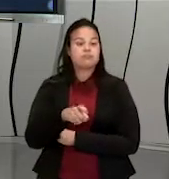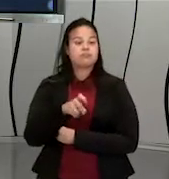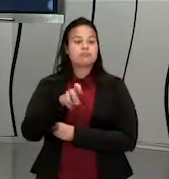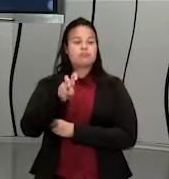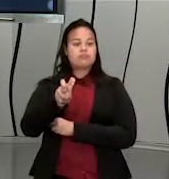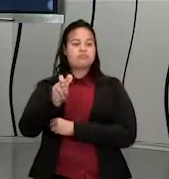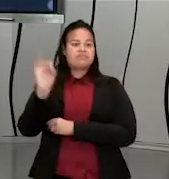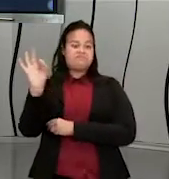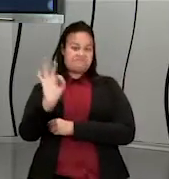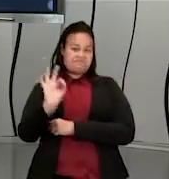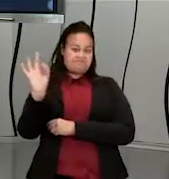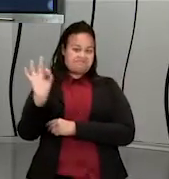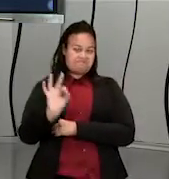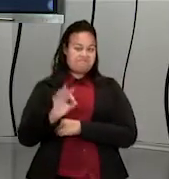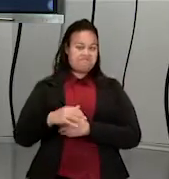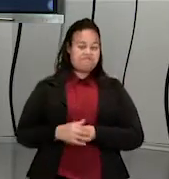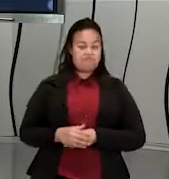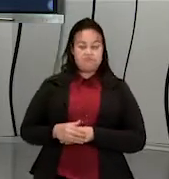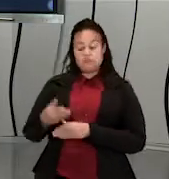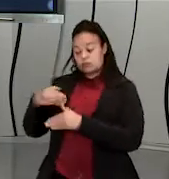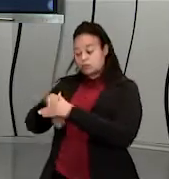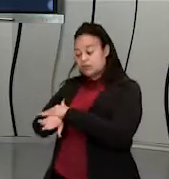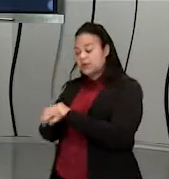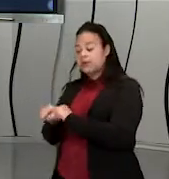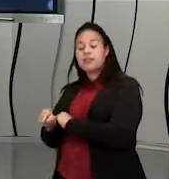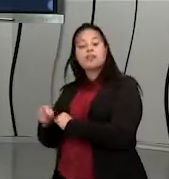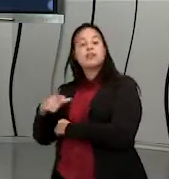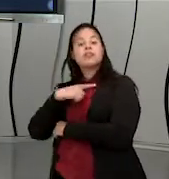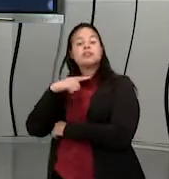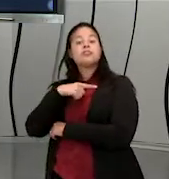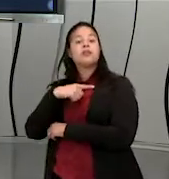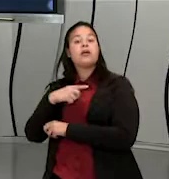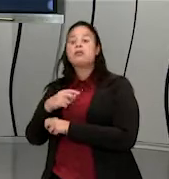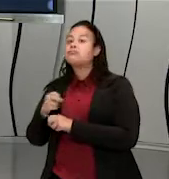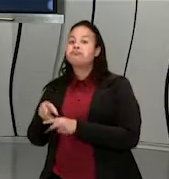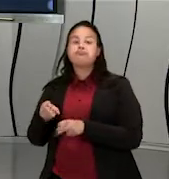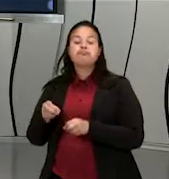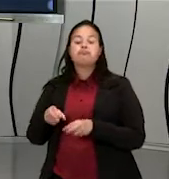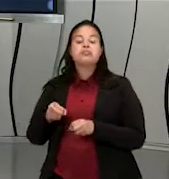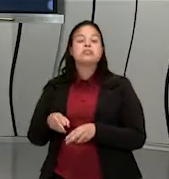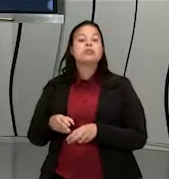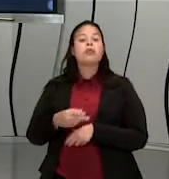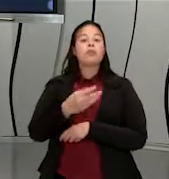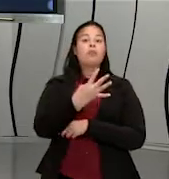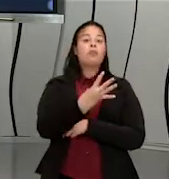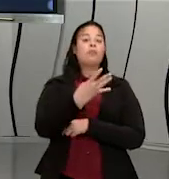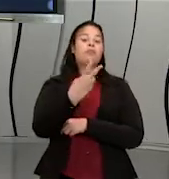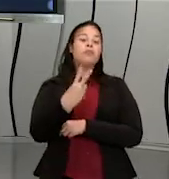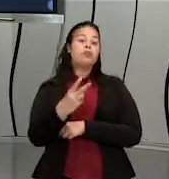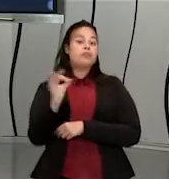42,5%. Então a resposta estoque não vendido corresponde a 42% do estoque original.